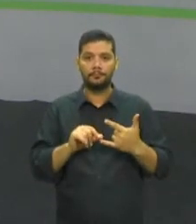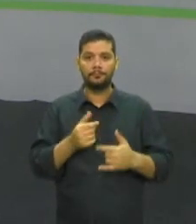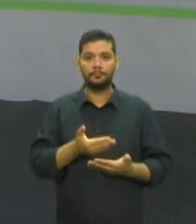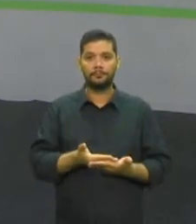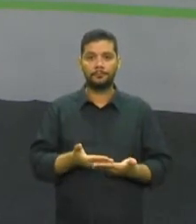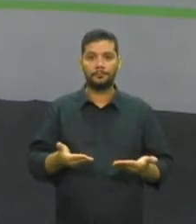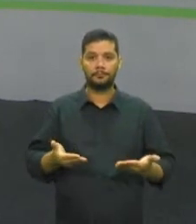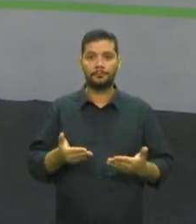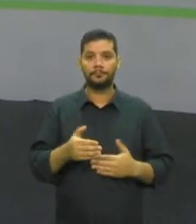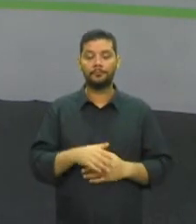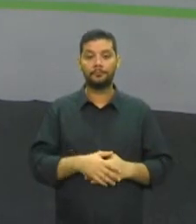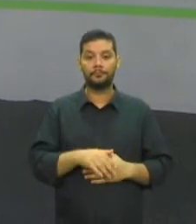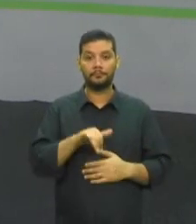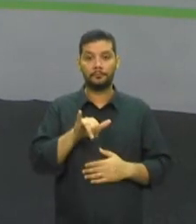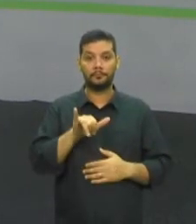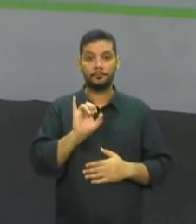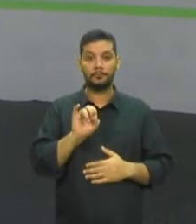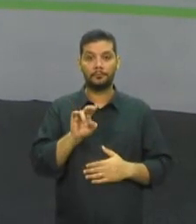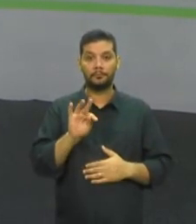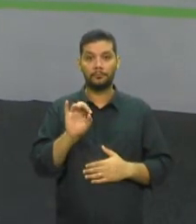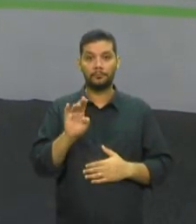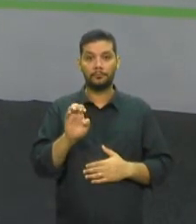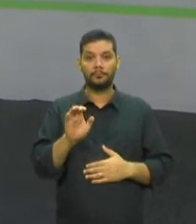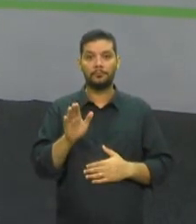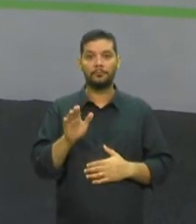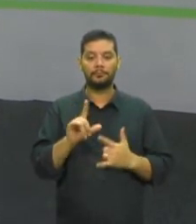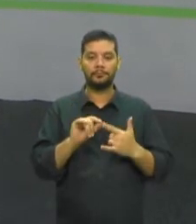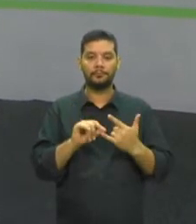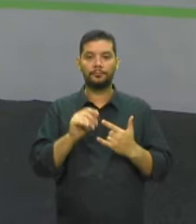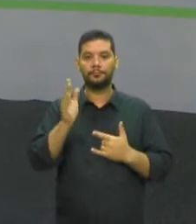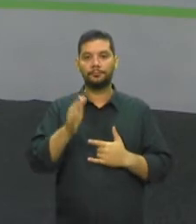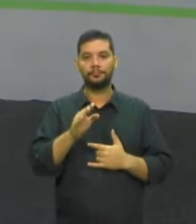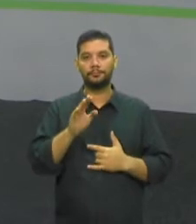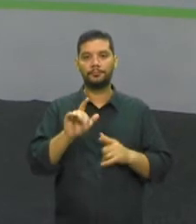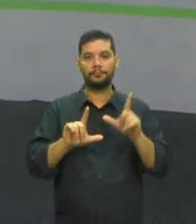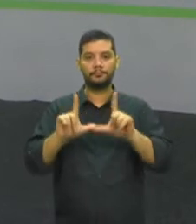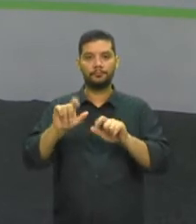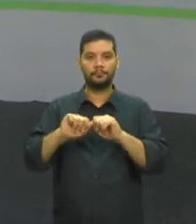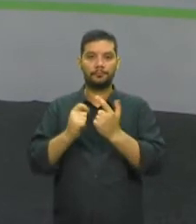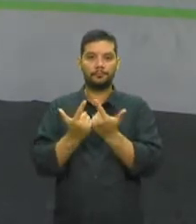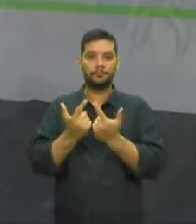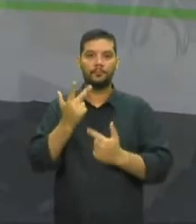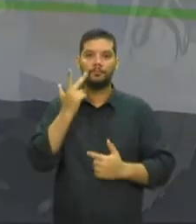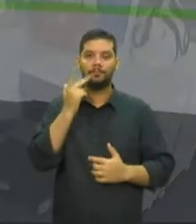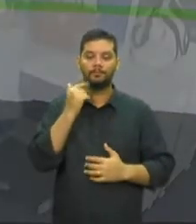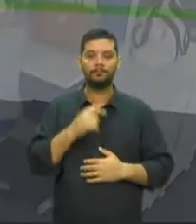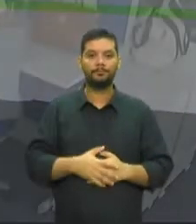youtube.com/TV Assembleia Ceará. Bom dia e um ótimo fim de semana para você.